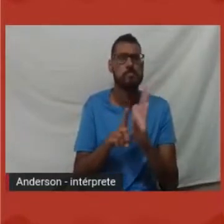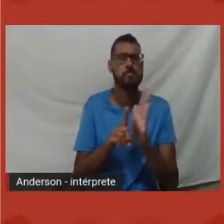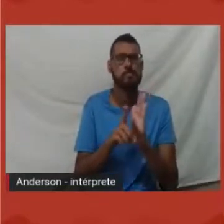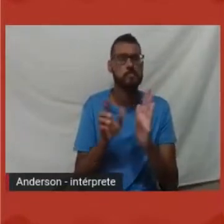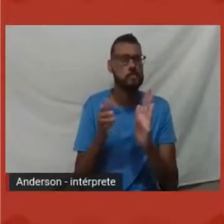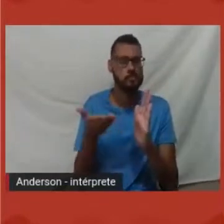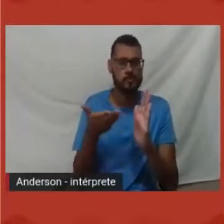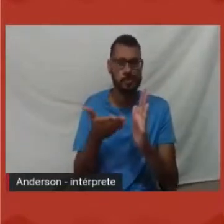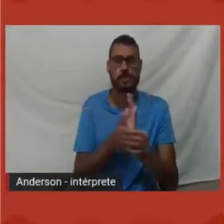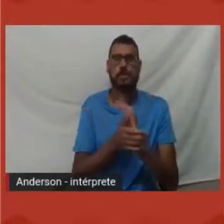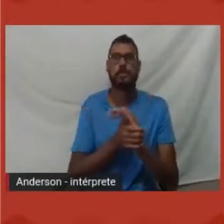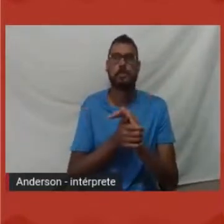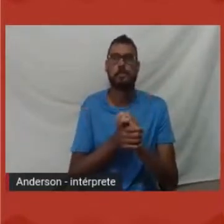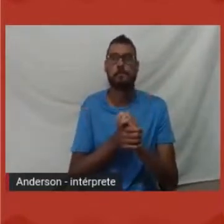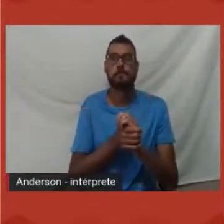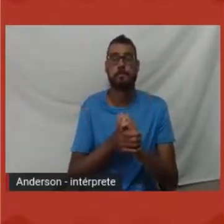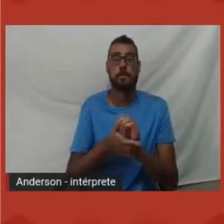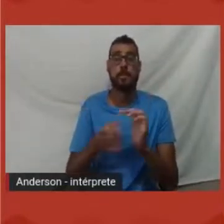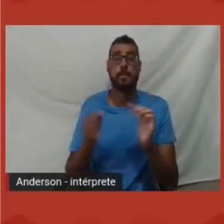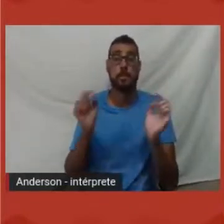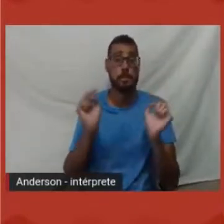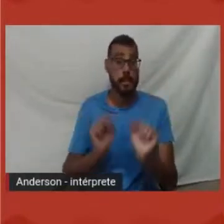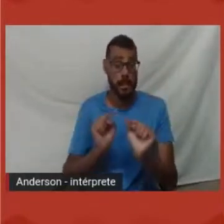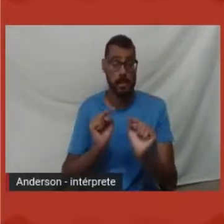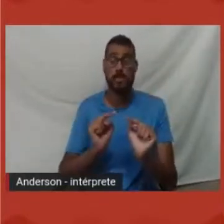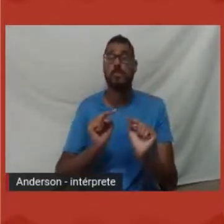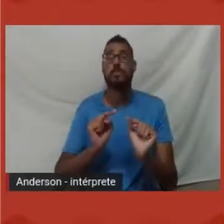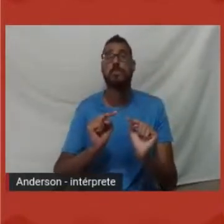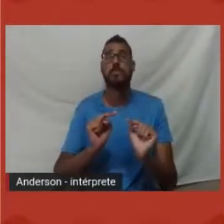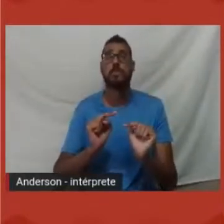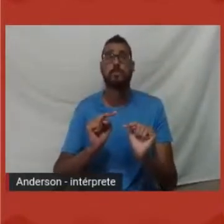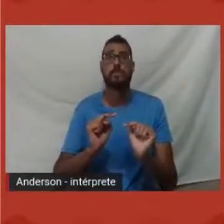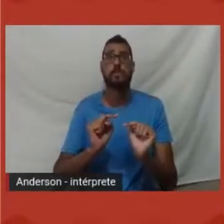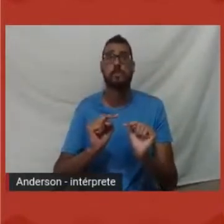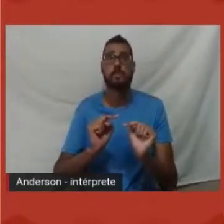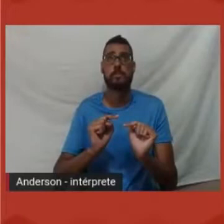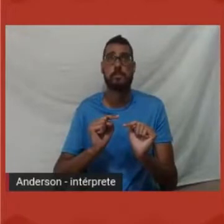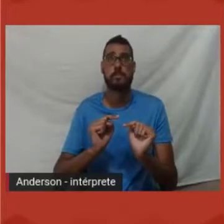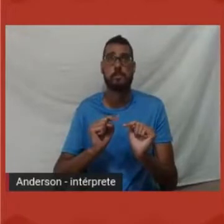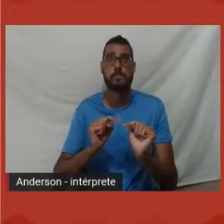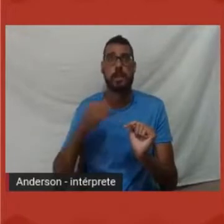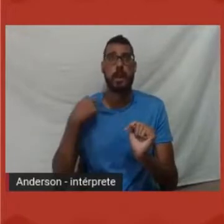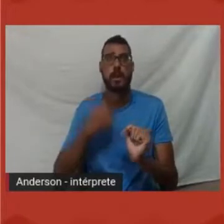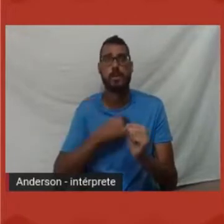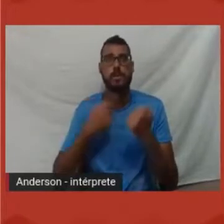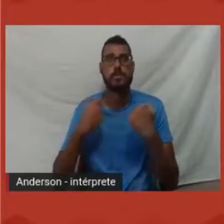E para fazer isso, né, a gente vai se organizar aqui